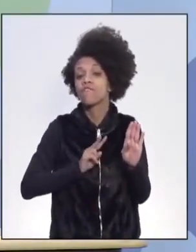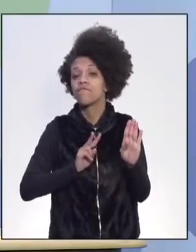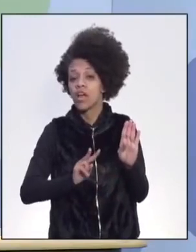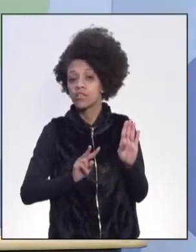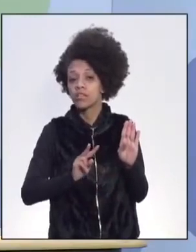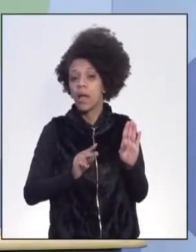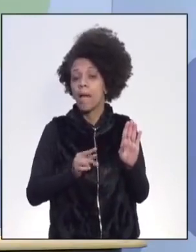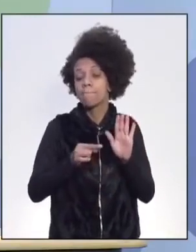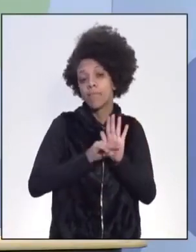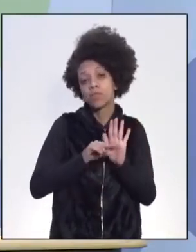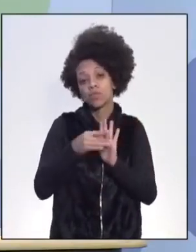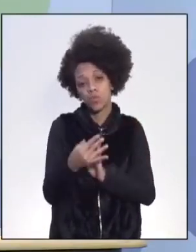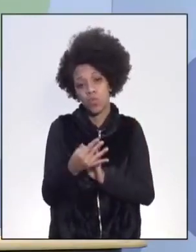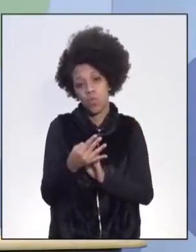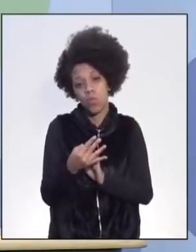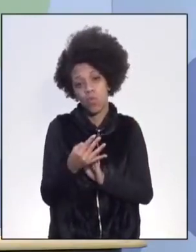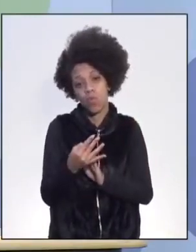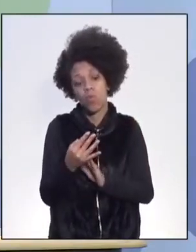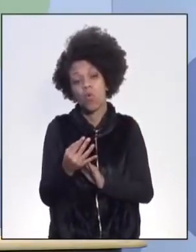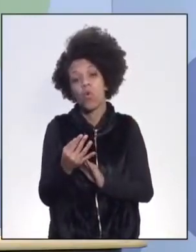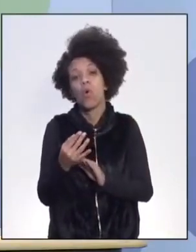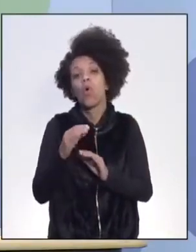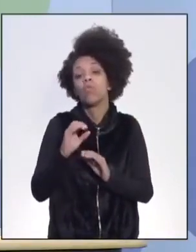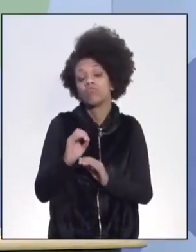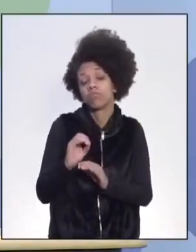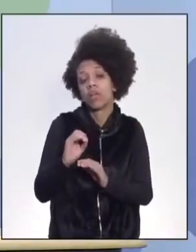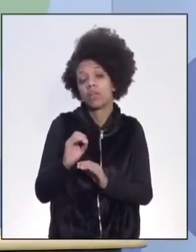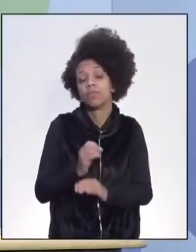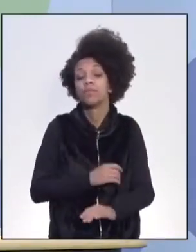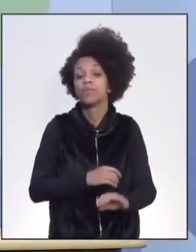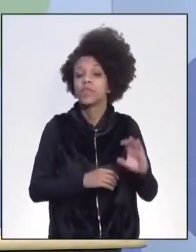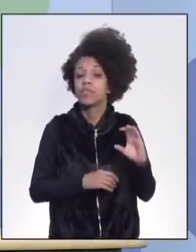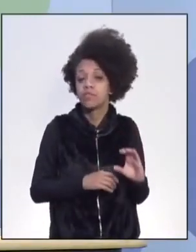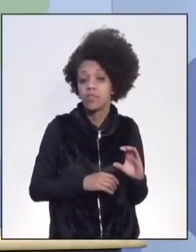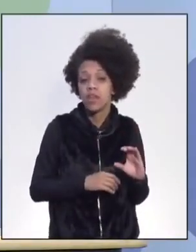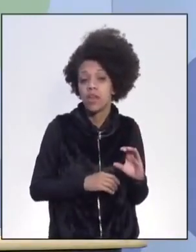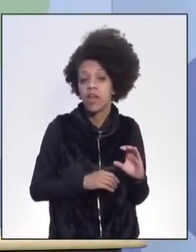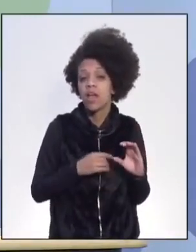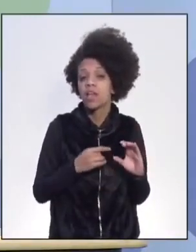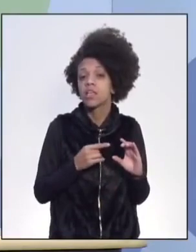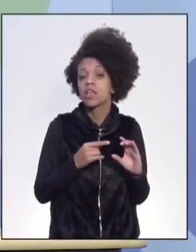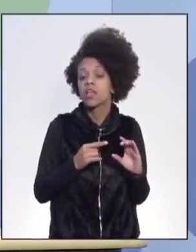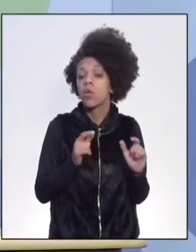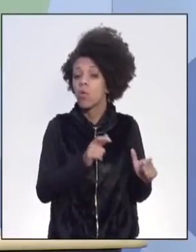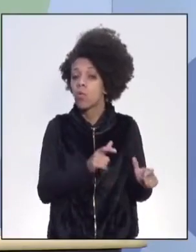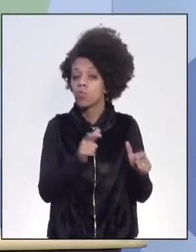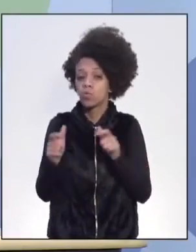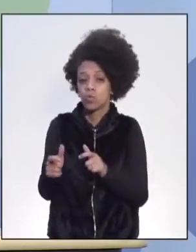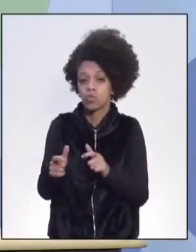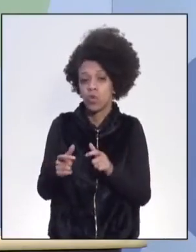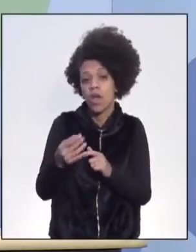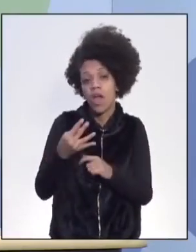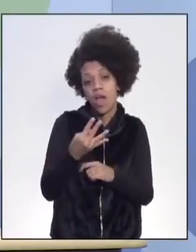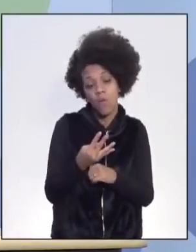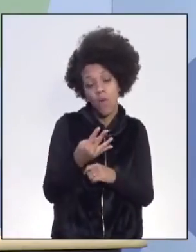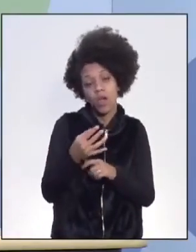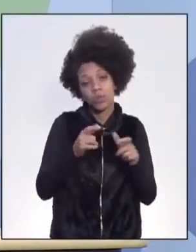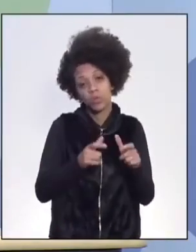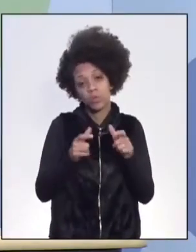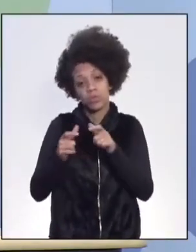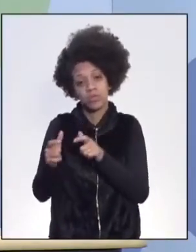o menos 4 com 0. Na letra C, que o deslocamento são 4